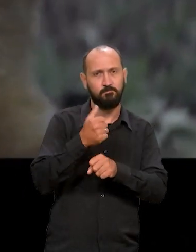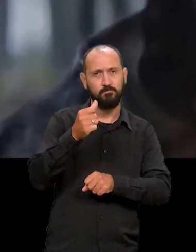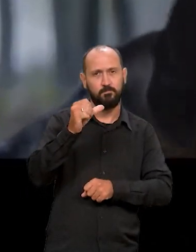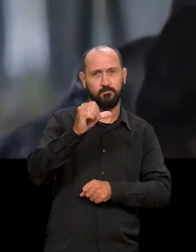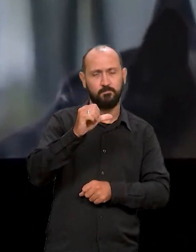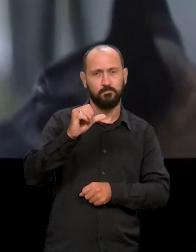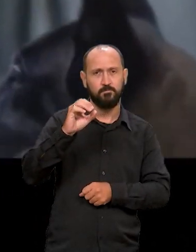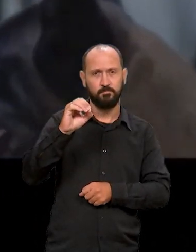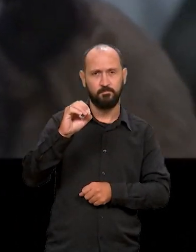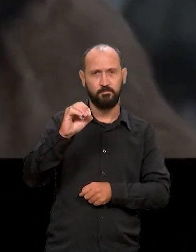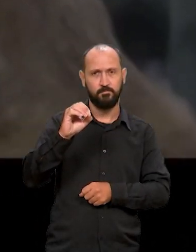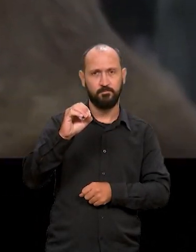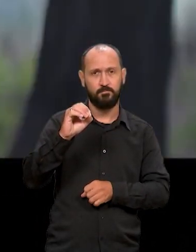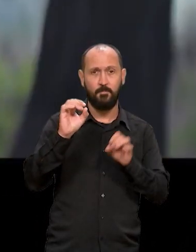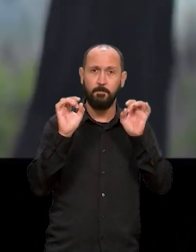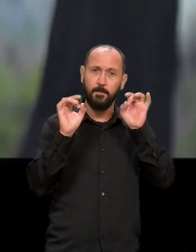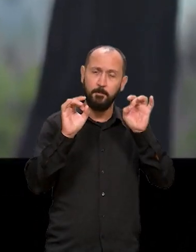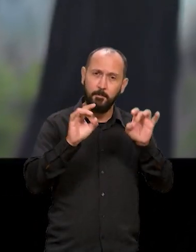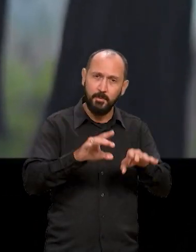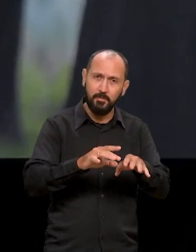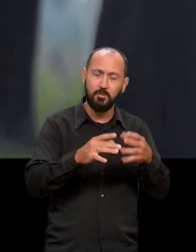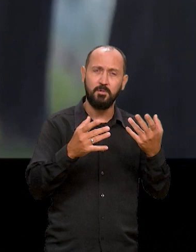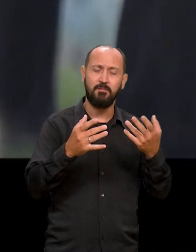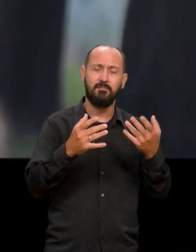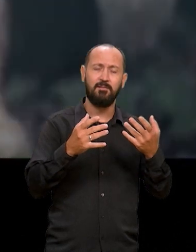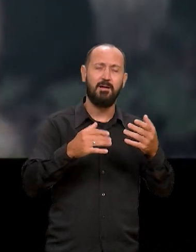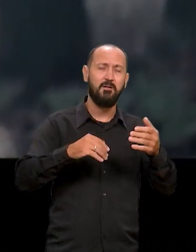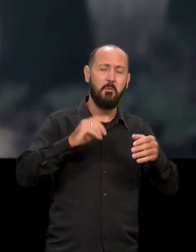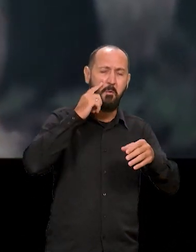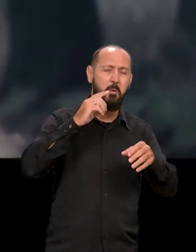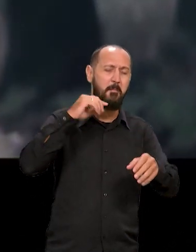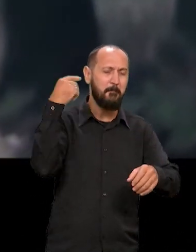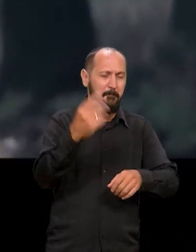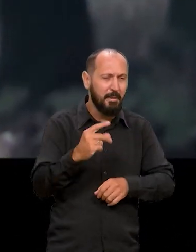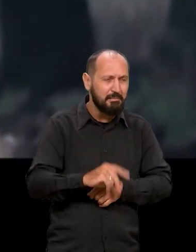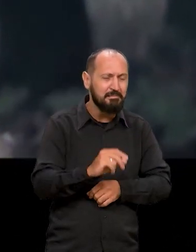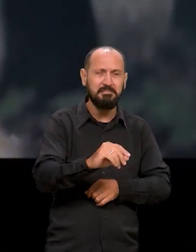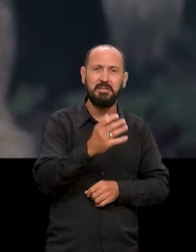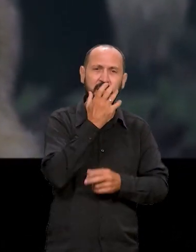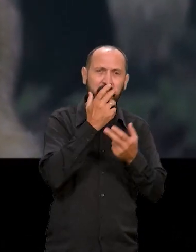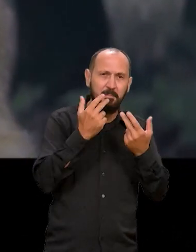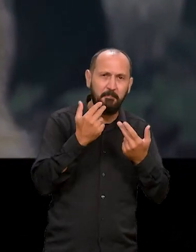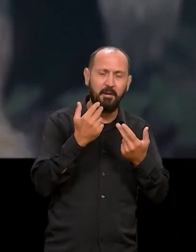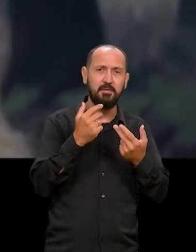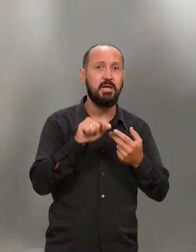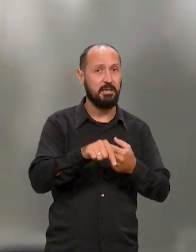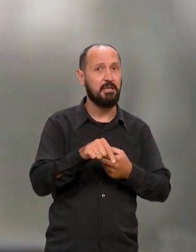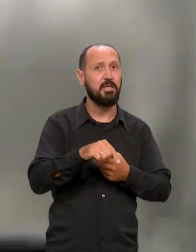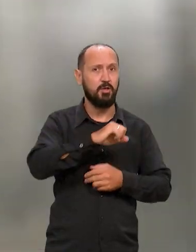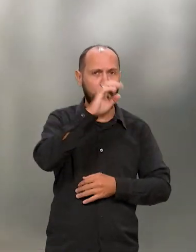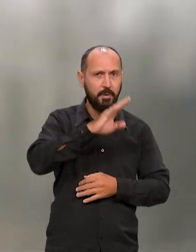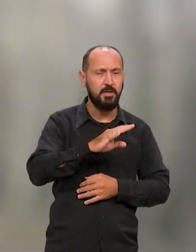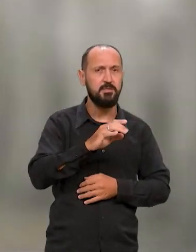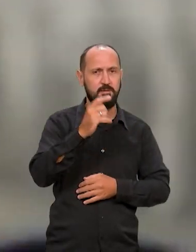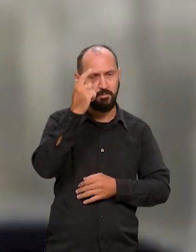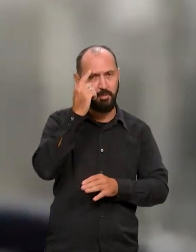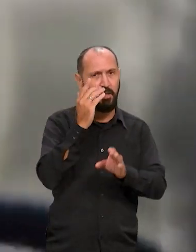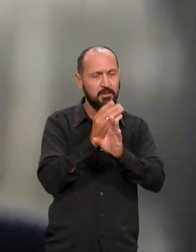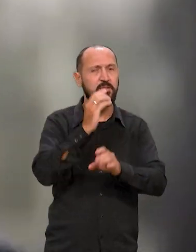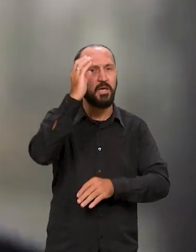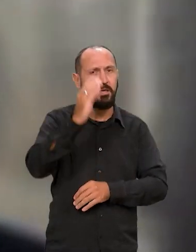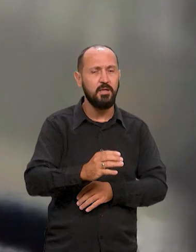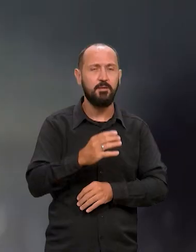Desde a década de 90, abandonar ou maltratar animais é considerado crime aqui no